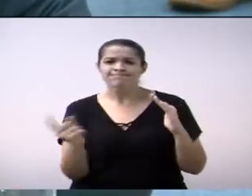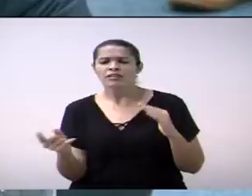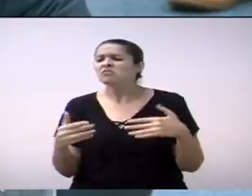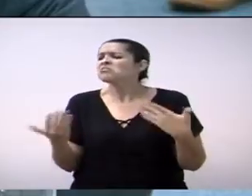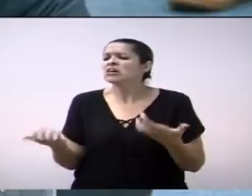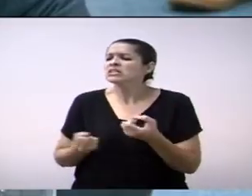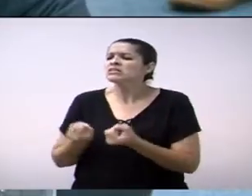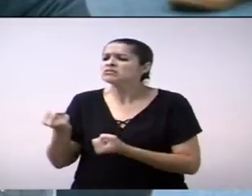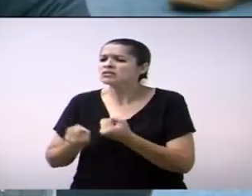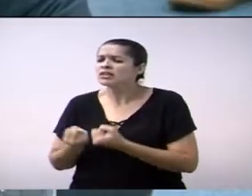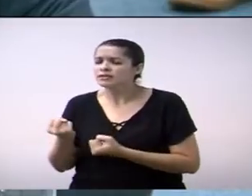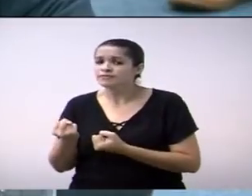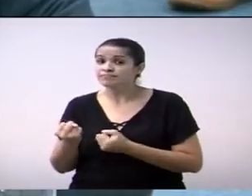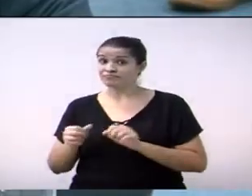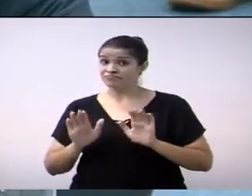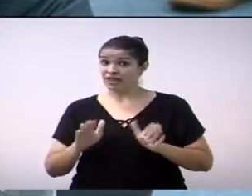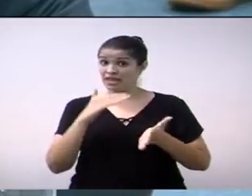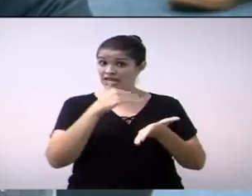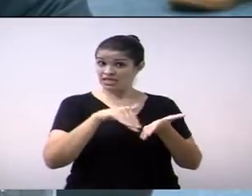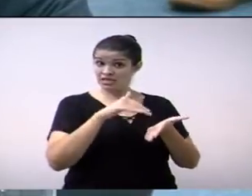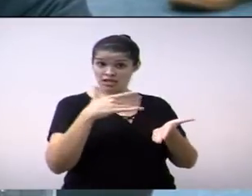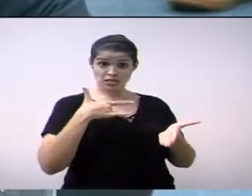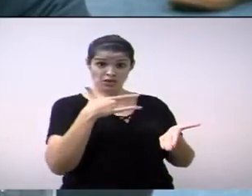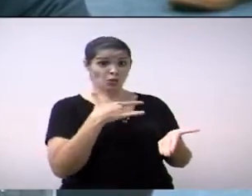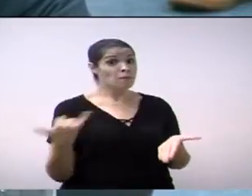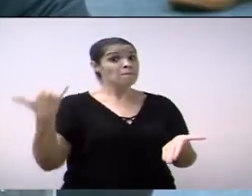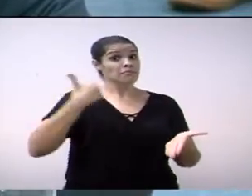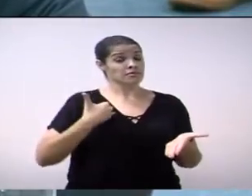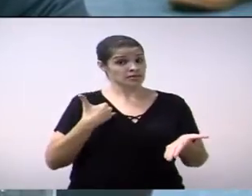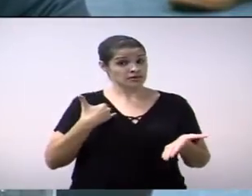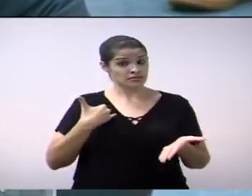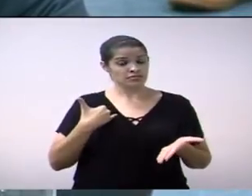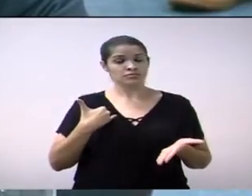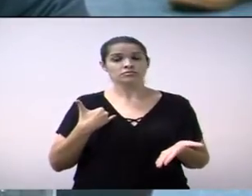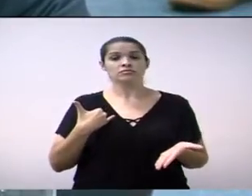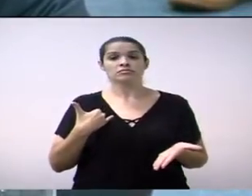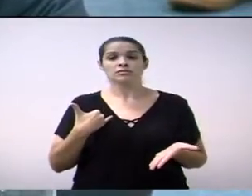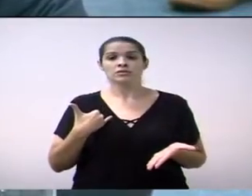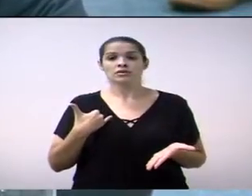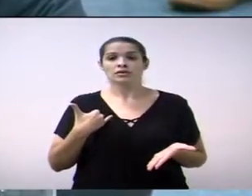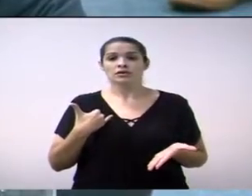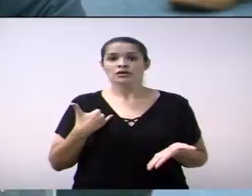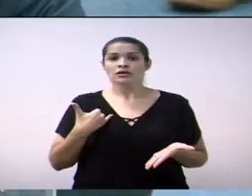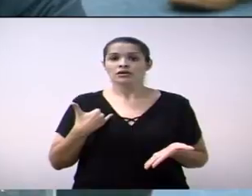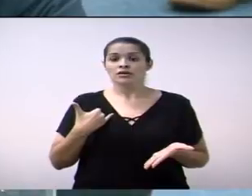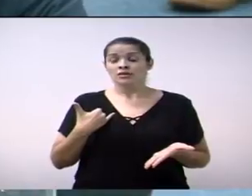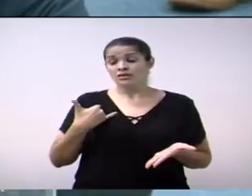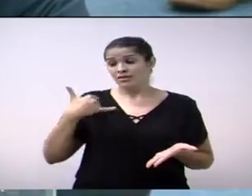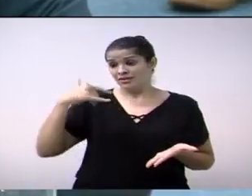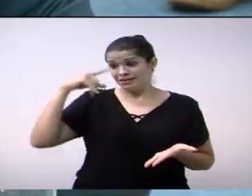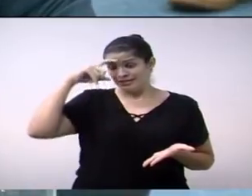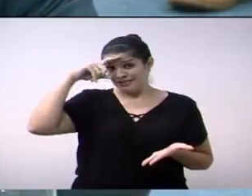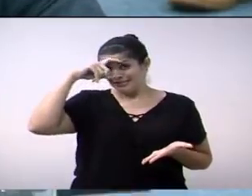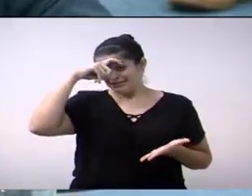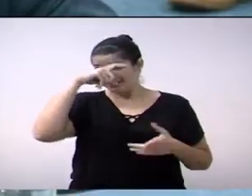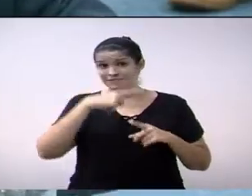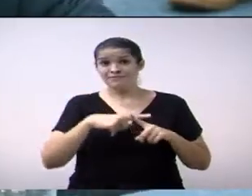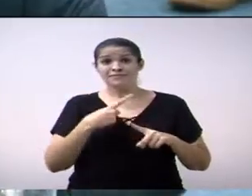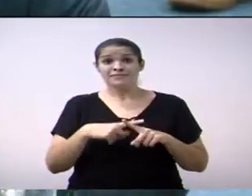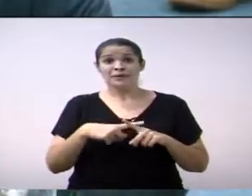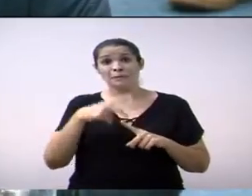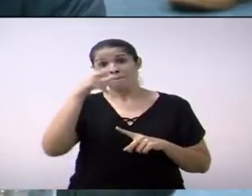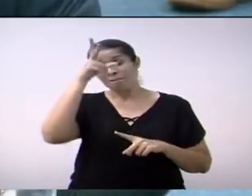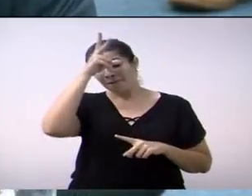a situação, né? Isso aí não pode deixar de descartar, a situação que o atual executivo pegou a nossa cidade, principalmente em